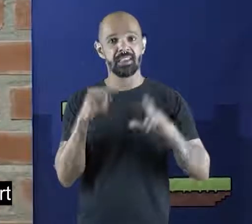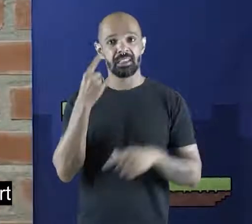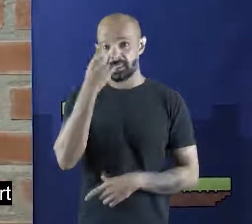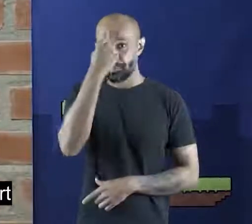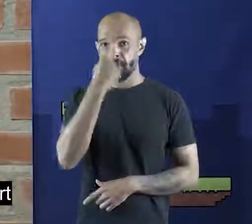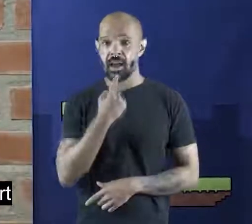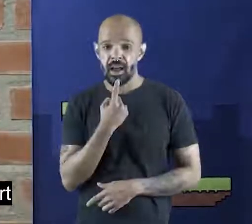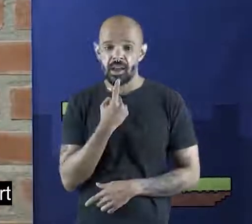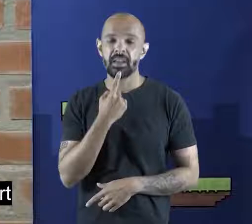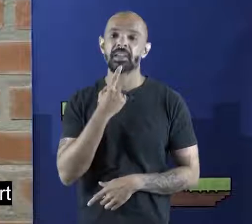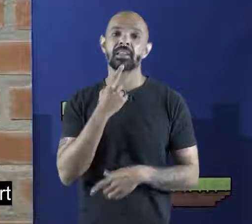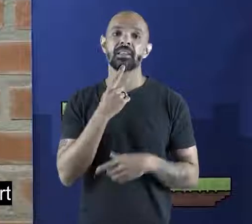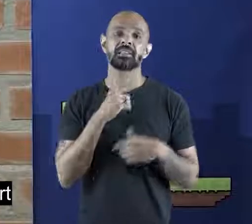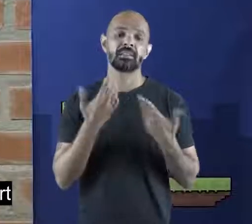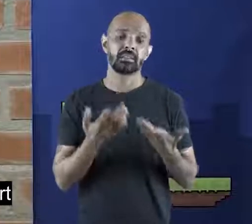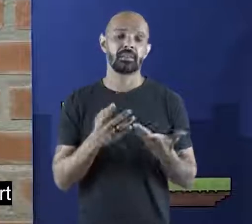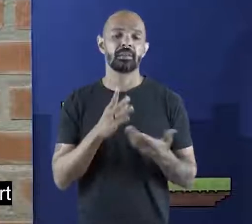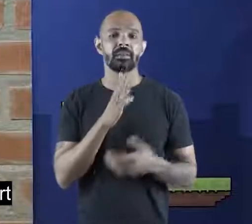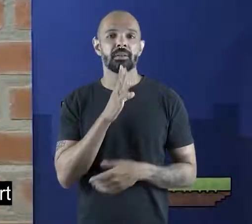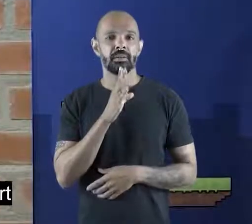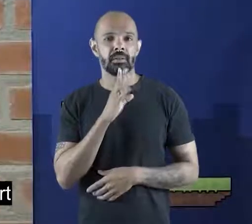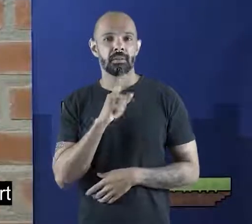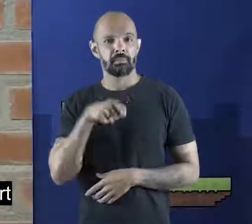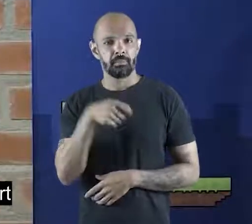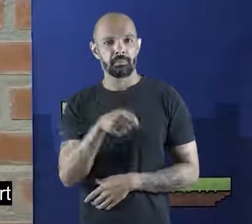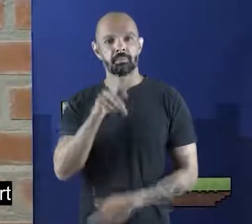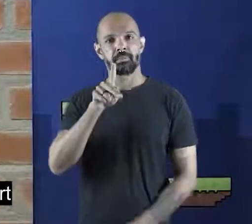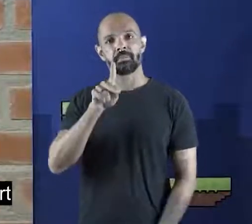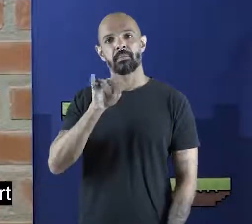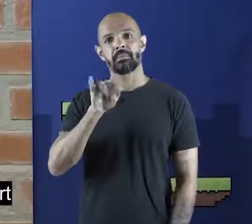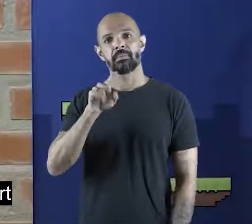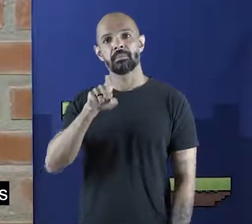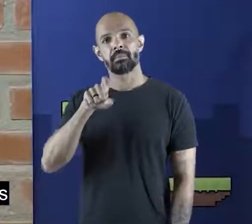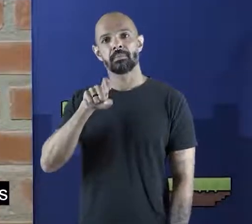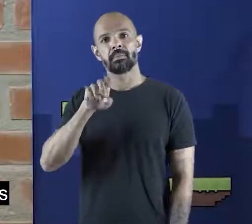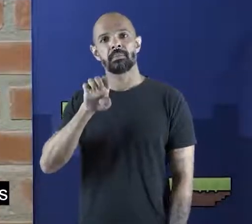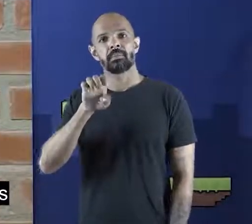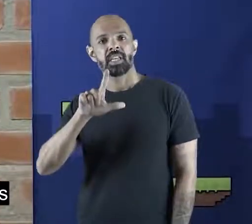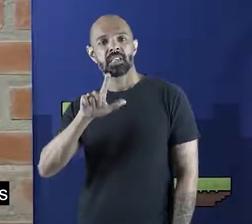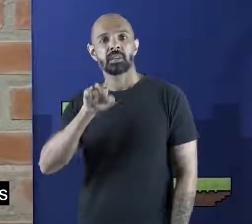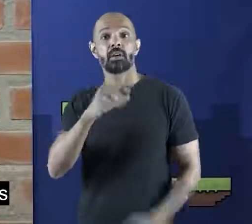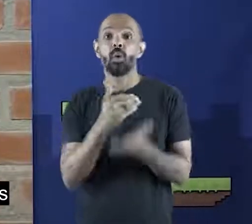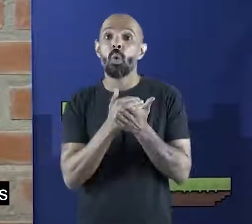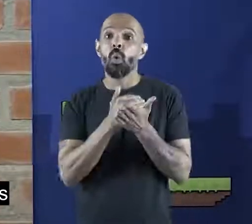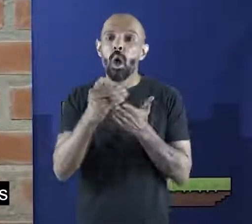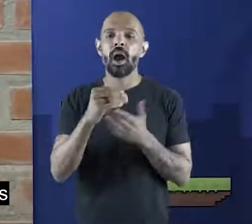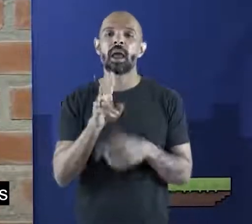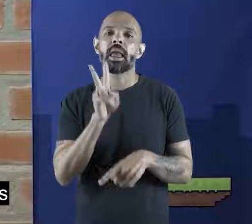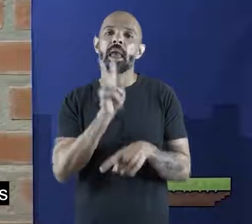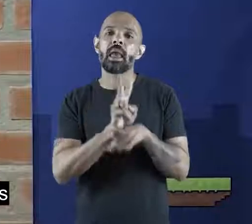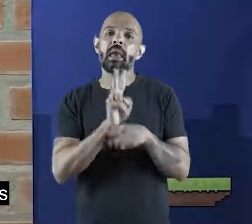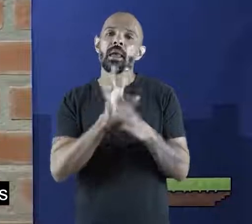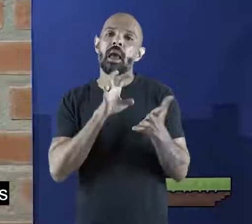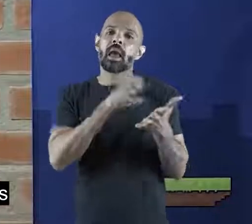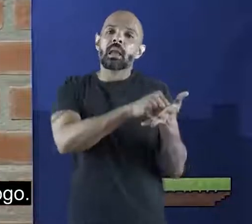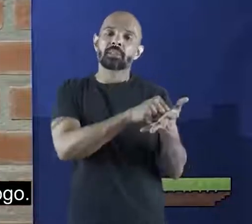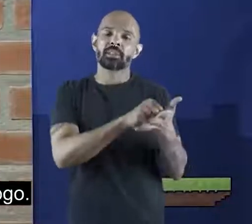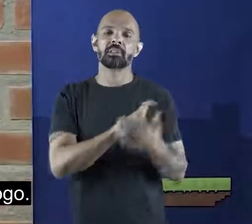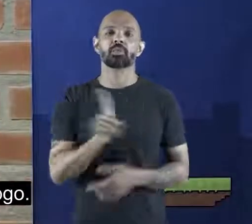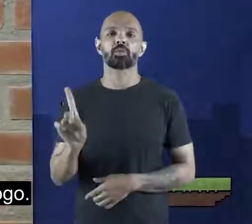Essas imagens, né, ou conhecidas também mais tarde como pixel art, foram as primeiras representações que nós tivemos